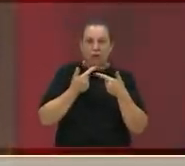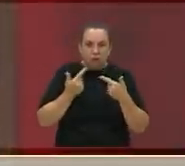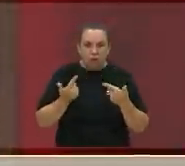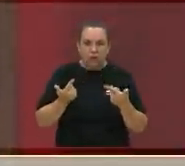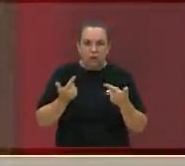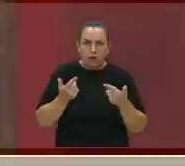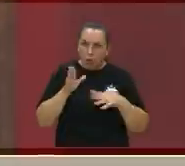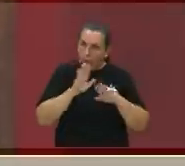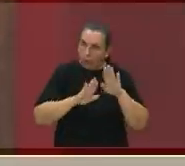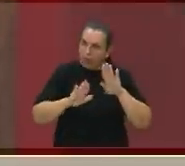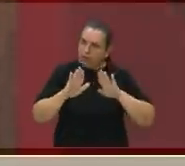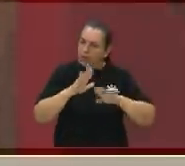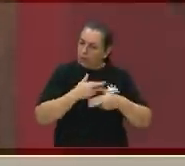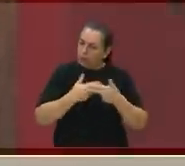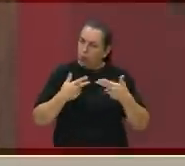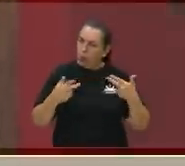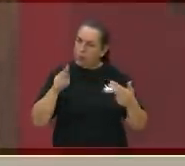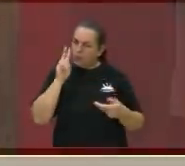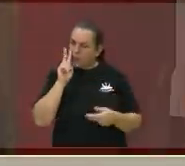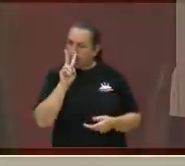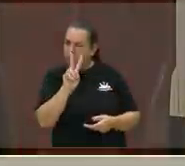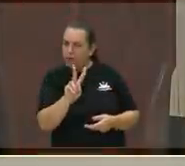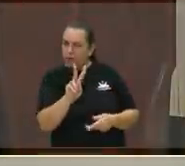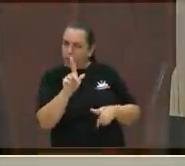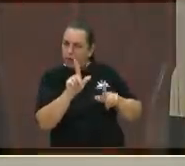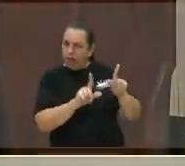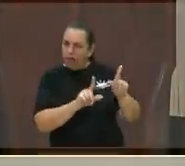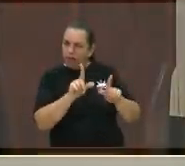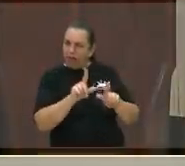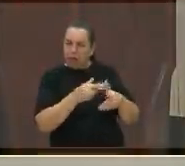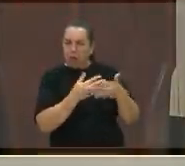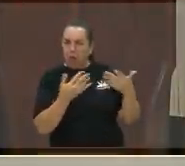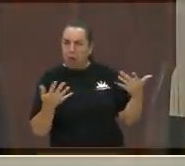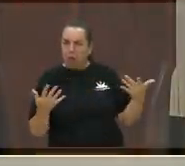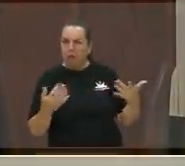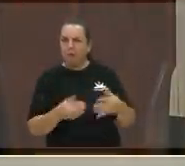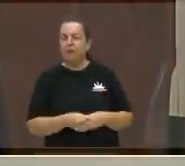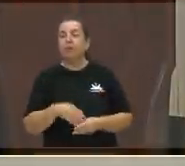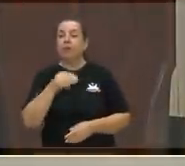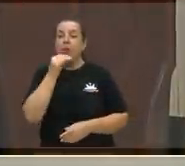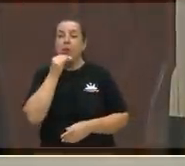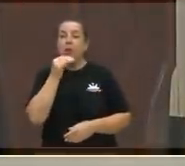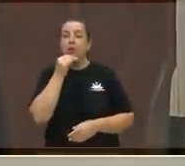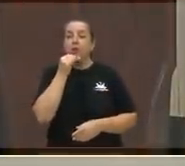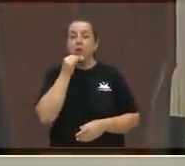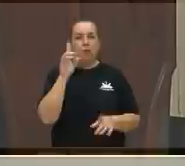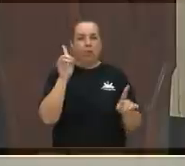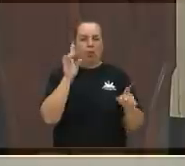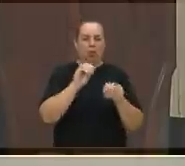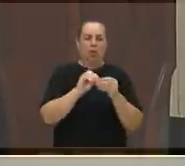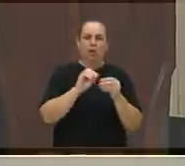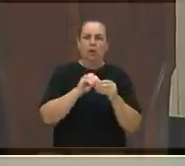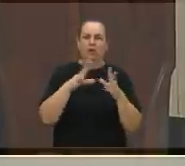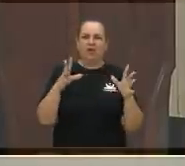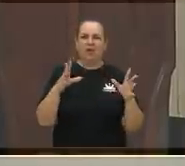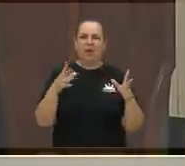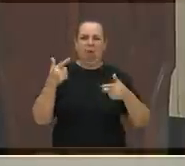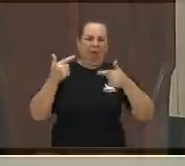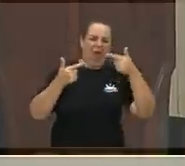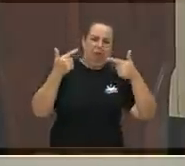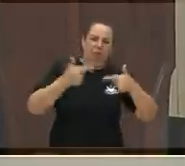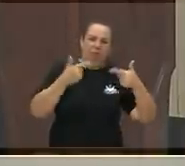o cuidado com coisas que assistimos por exemplo não quero criar uma guerra